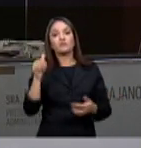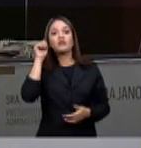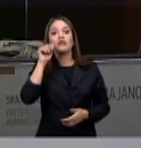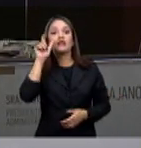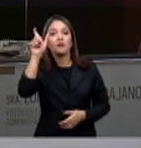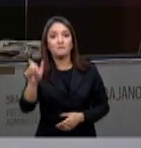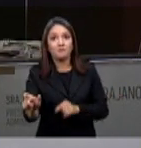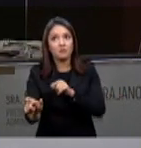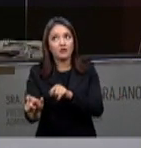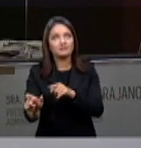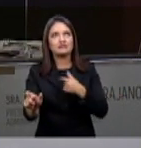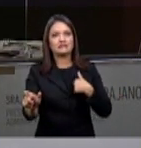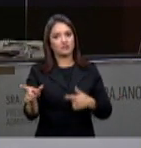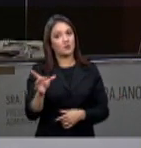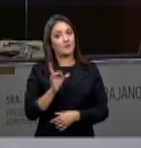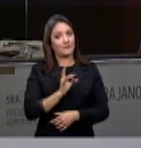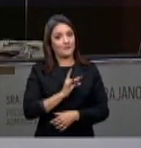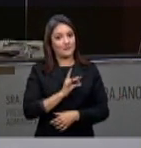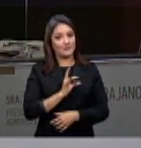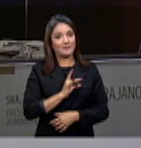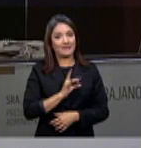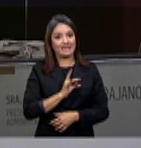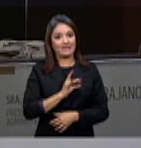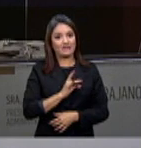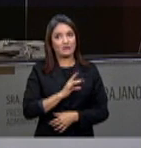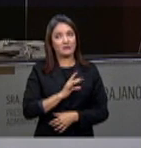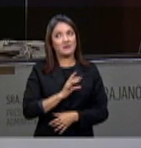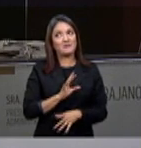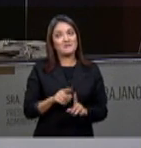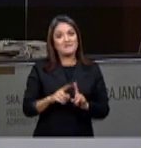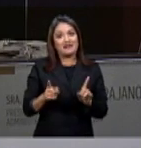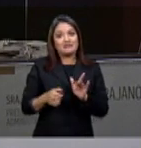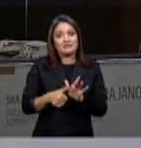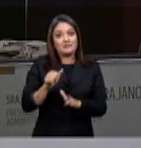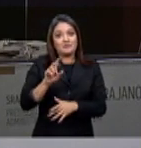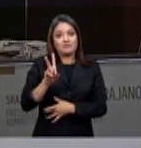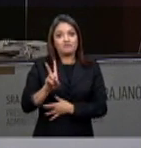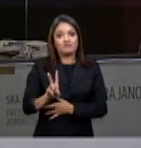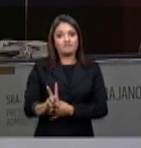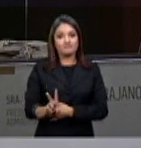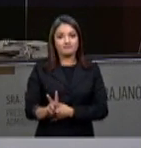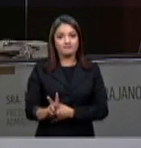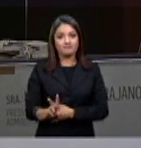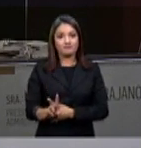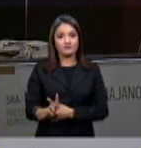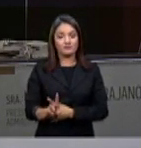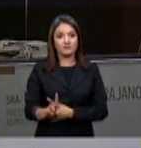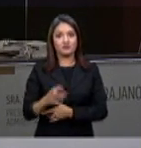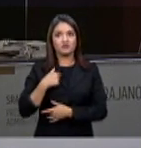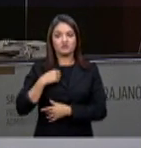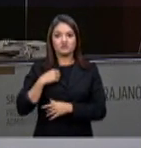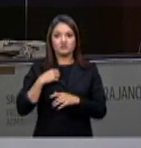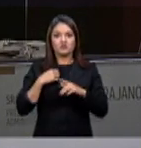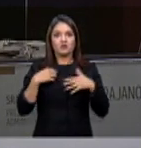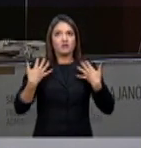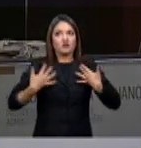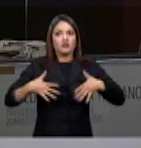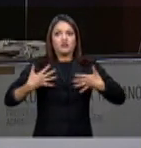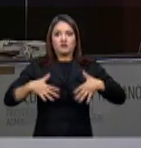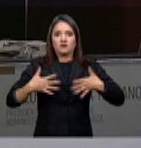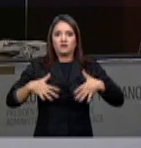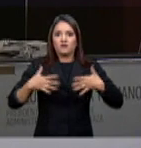tenho medo mas só é primeiramente normal sou muito mana que que eu fiquei dois dias quando